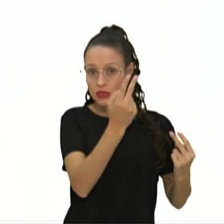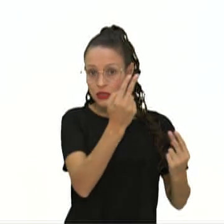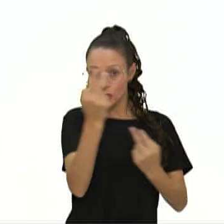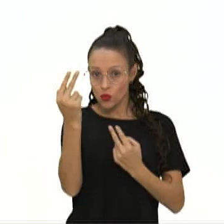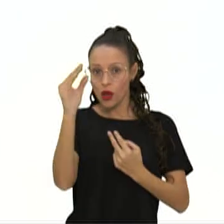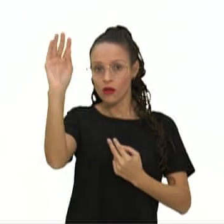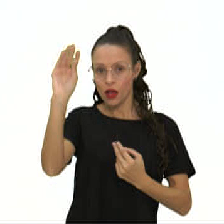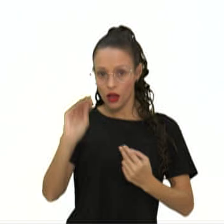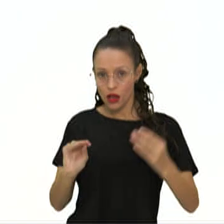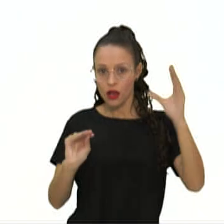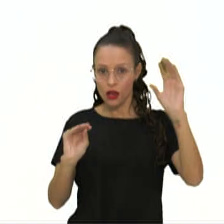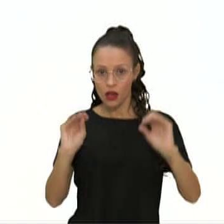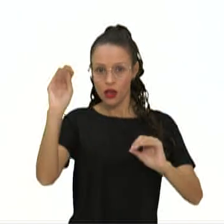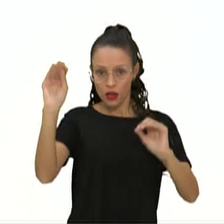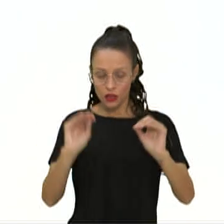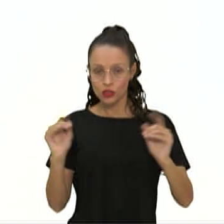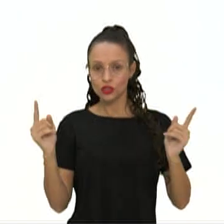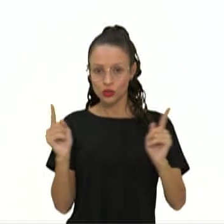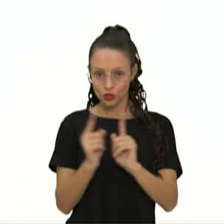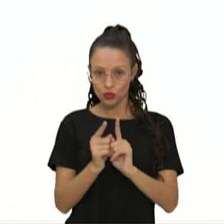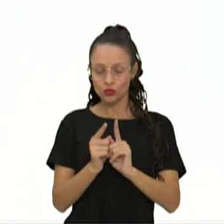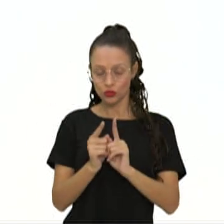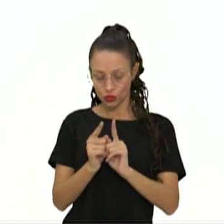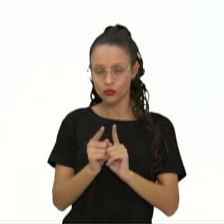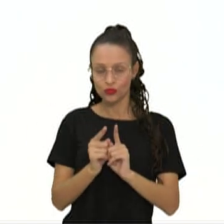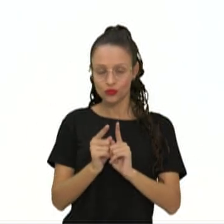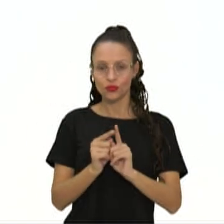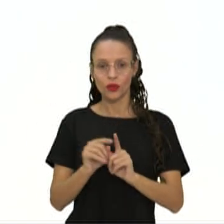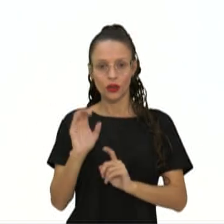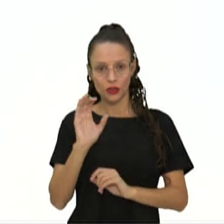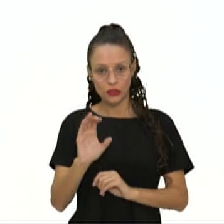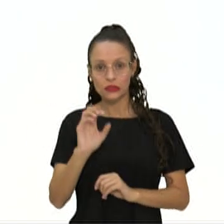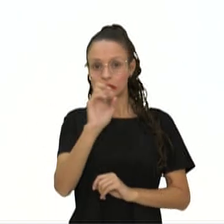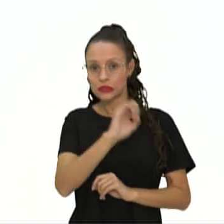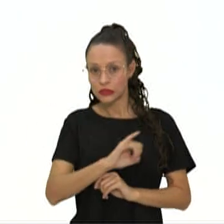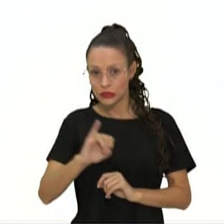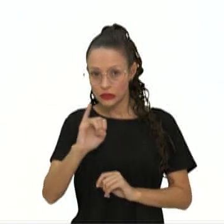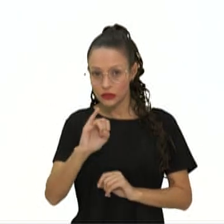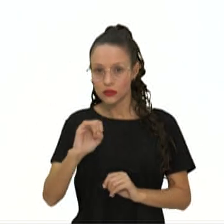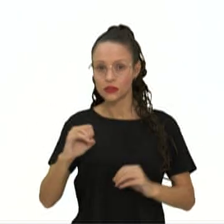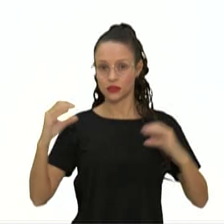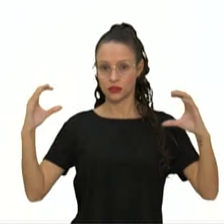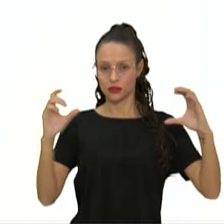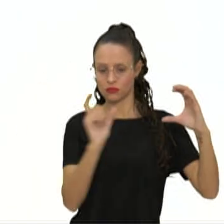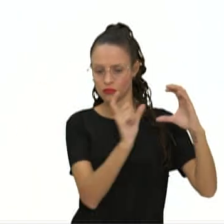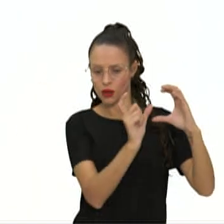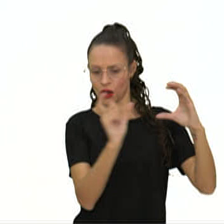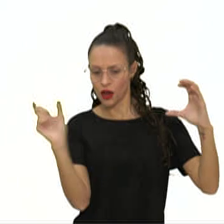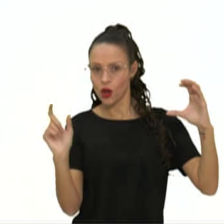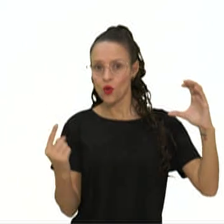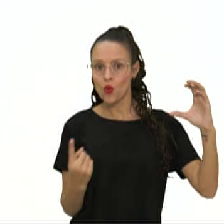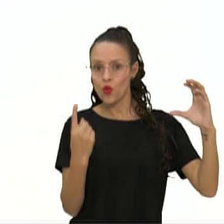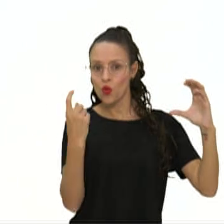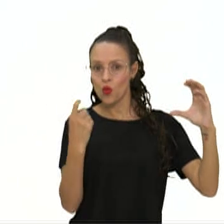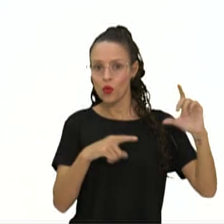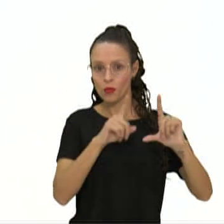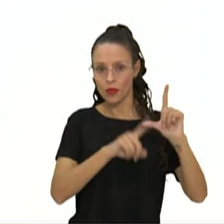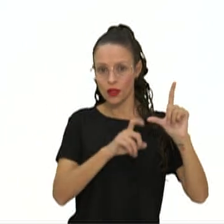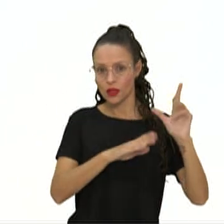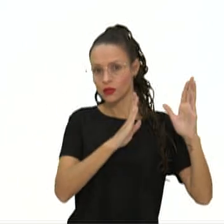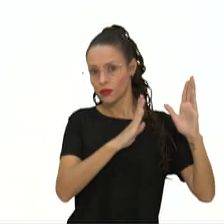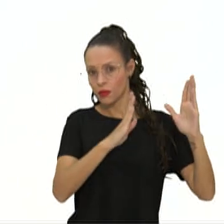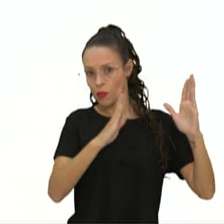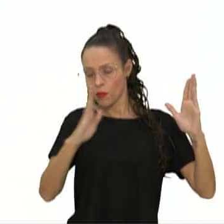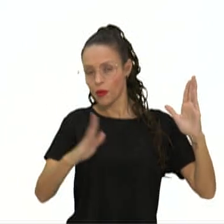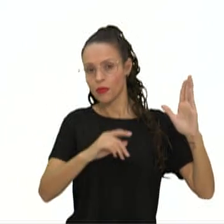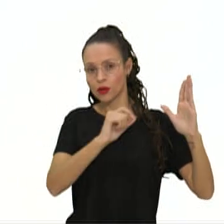pega e junta os termos semelhantes para compor o resultado, um polinômio reduzido. E se for um polinômio de uma variável, um polinômio ordenado, né, do